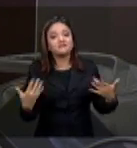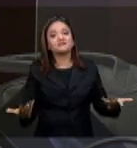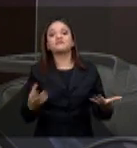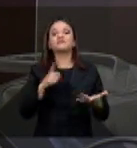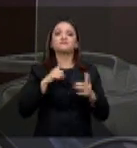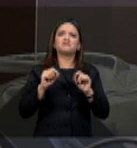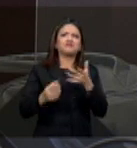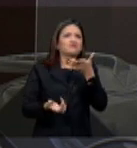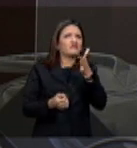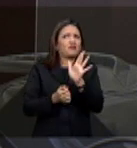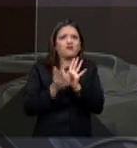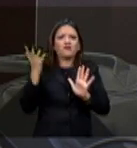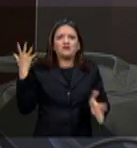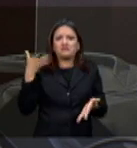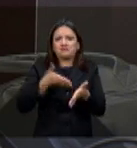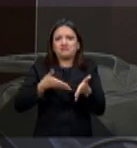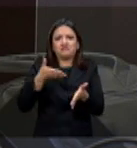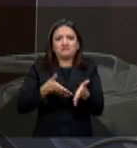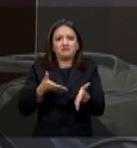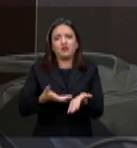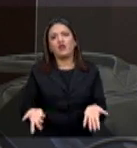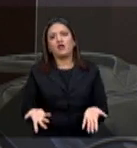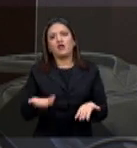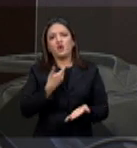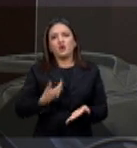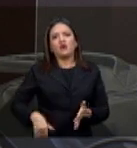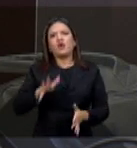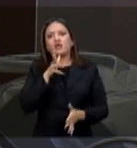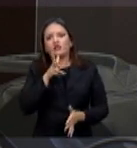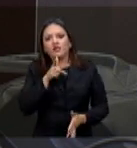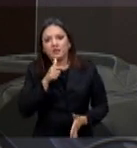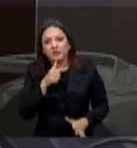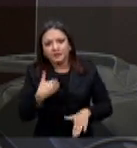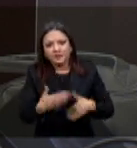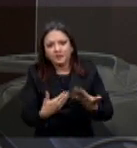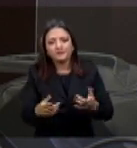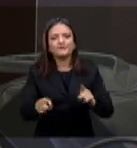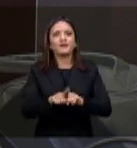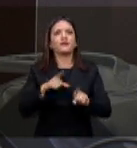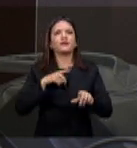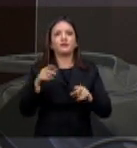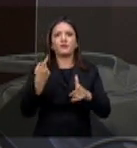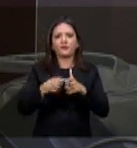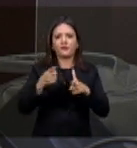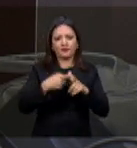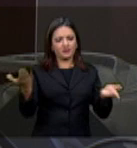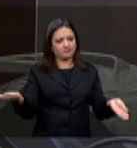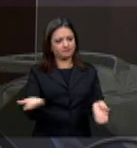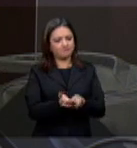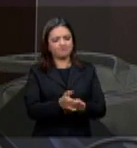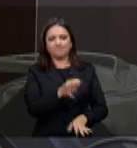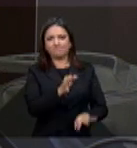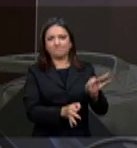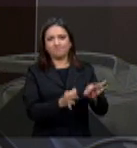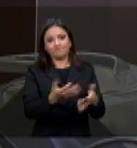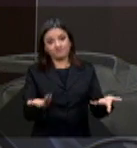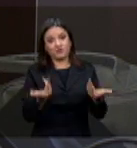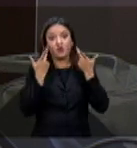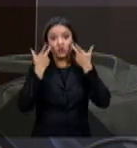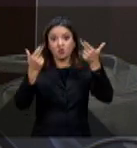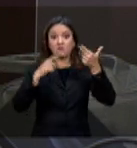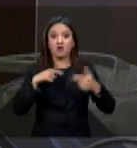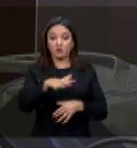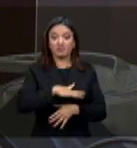inúmeros empecilhos. Além da morosidade do Estado, tem também as questões das judicializações. É muito comum ter terra indígena que está